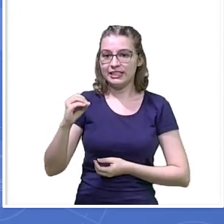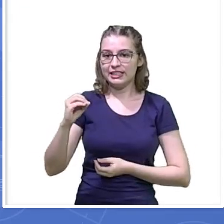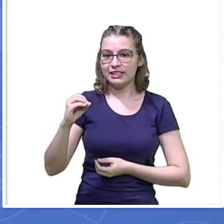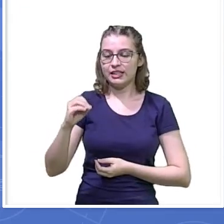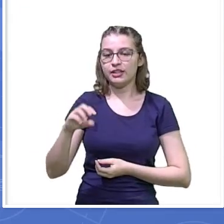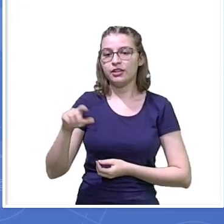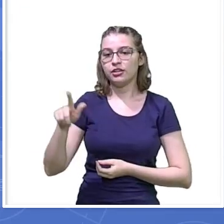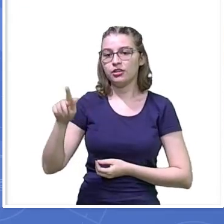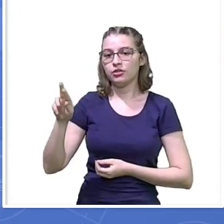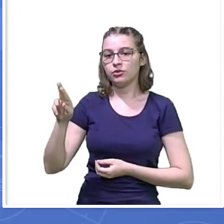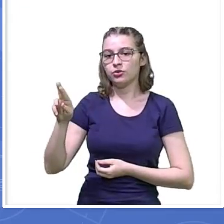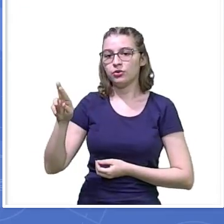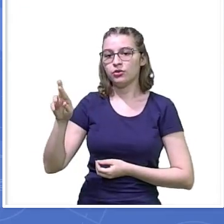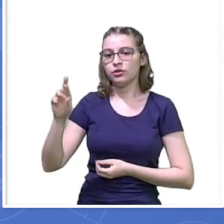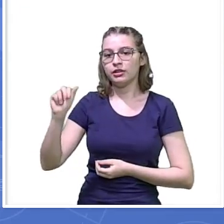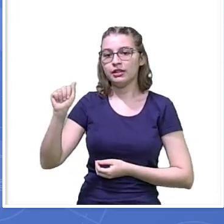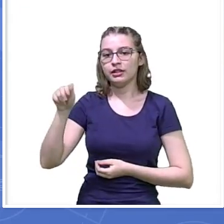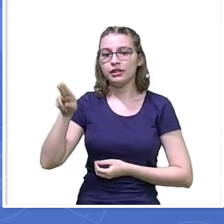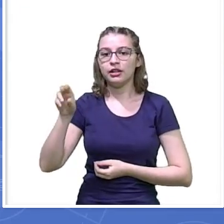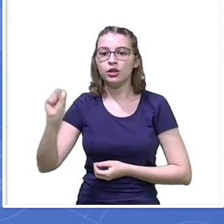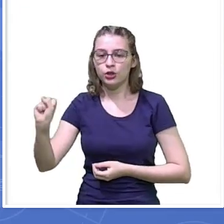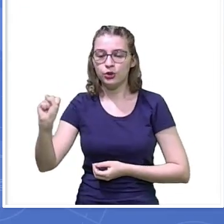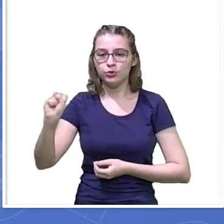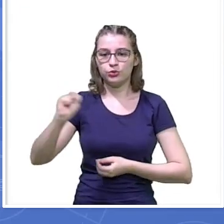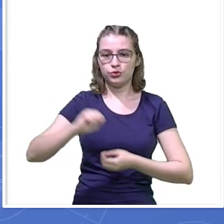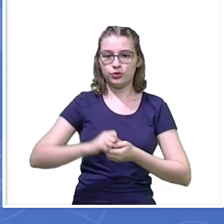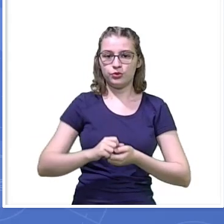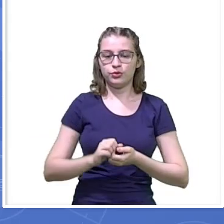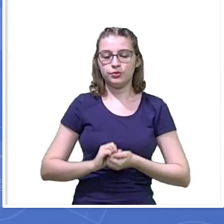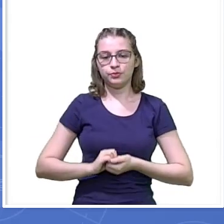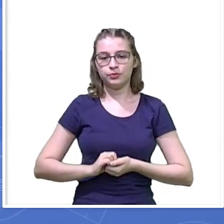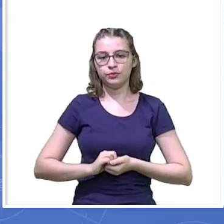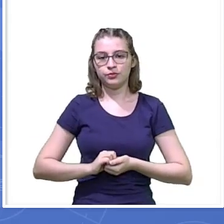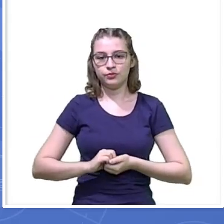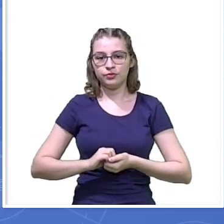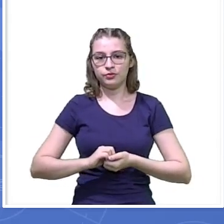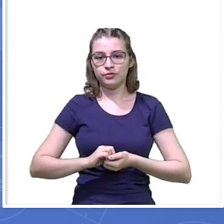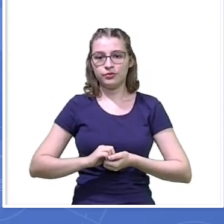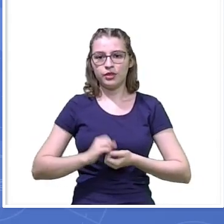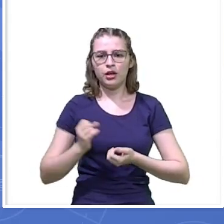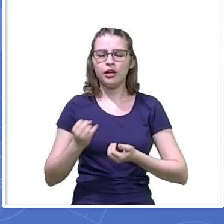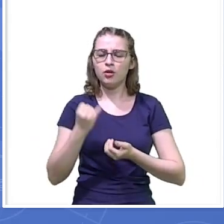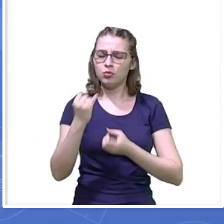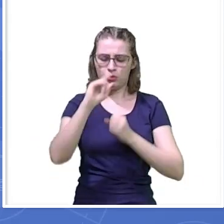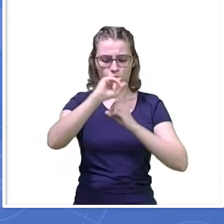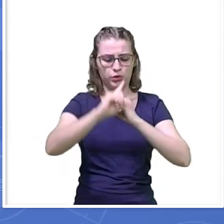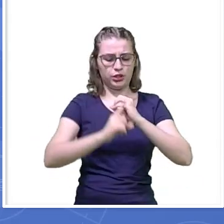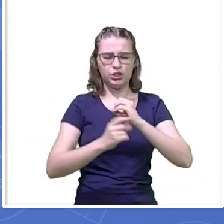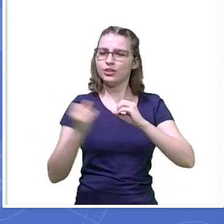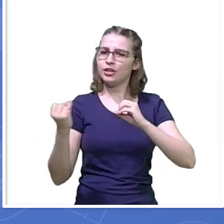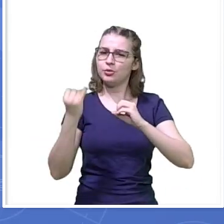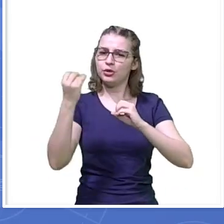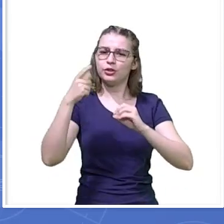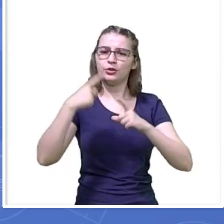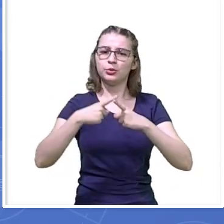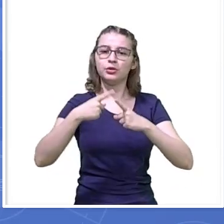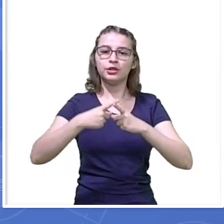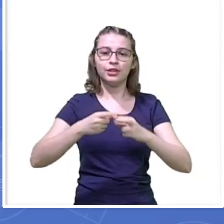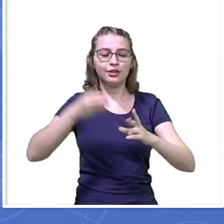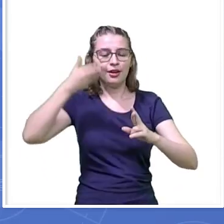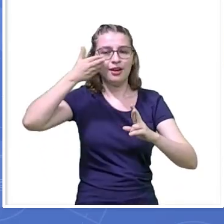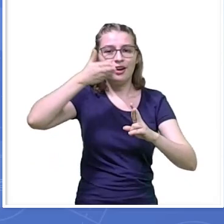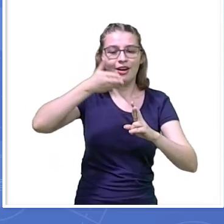né, e aí ele tem toda, né, essa importância para o mundo, né, porque é a referência, né,